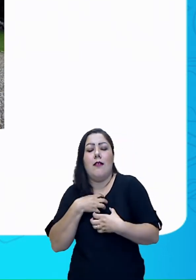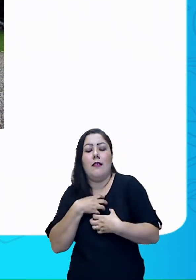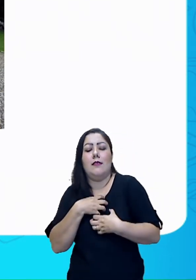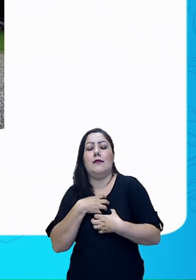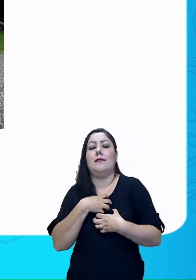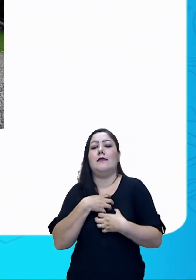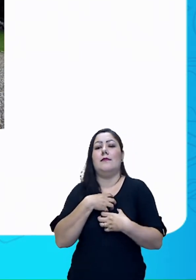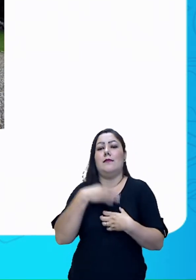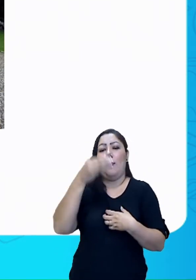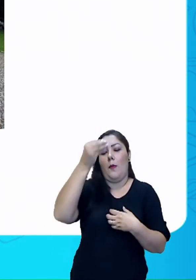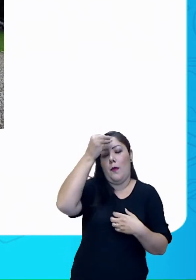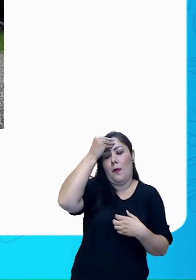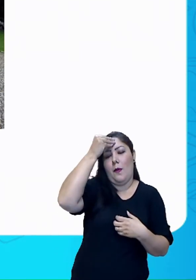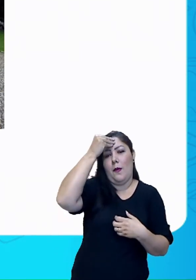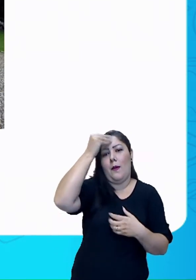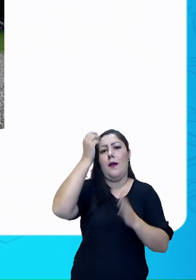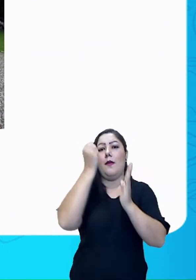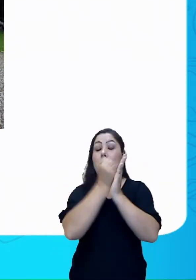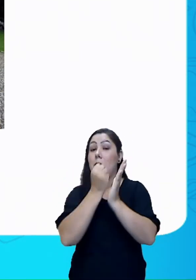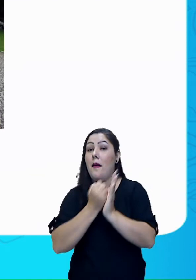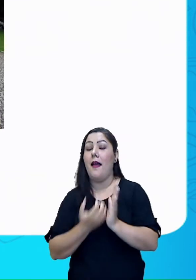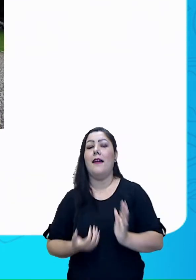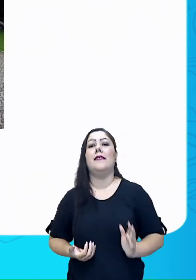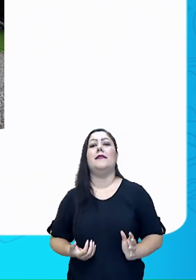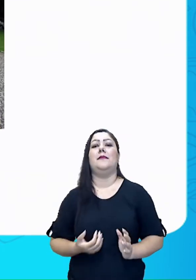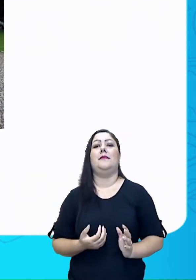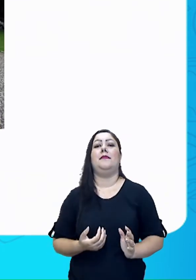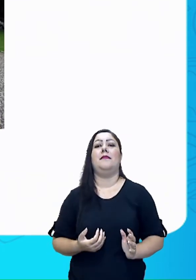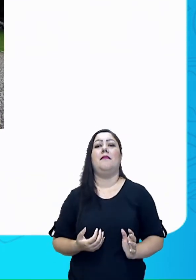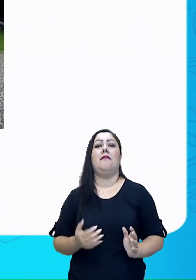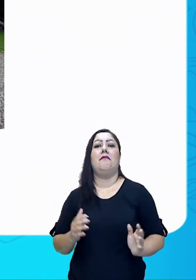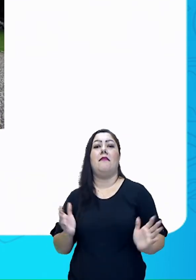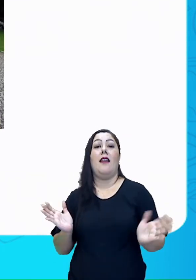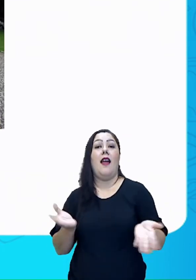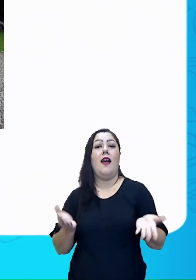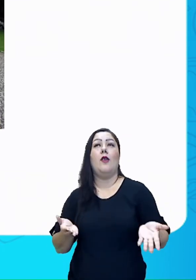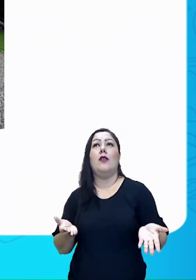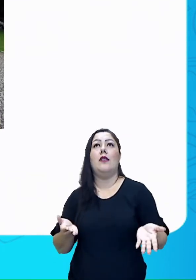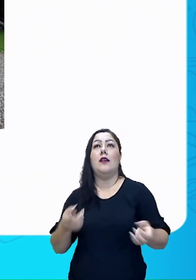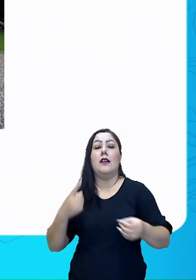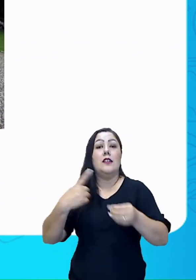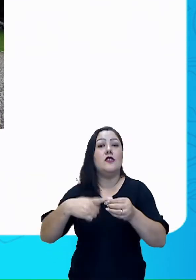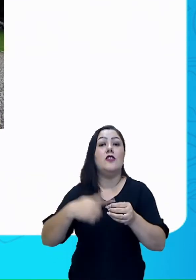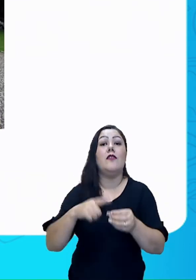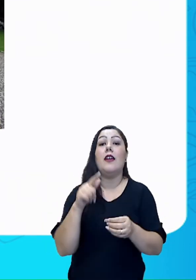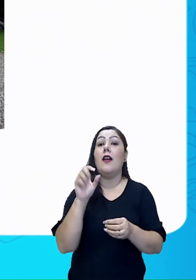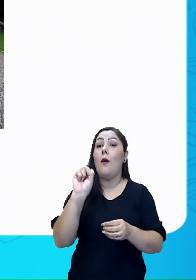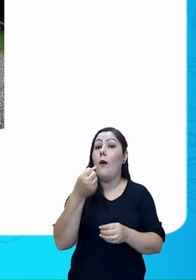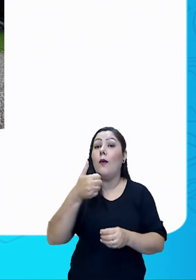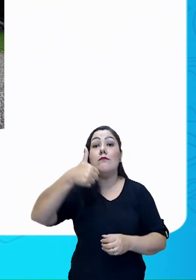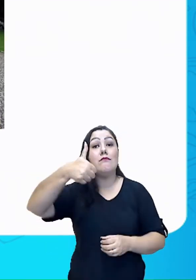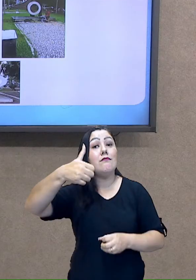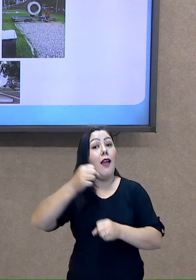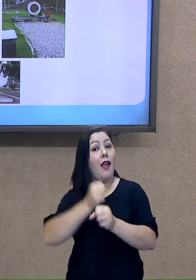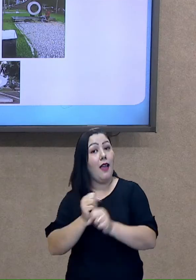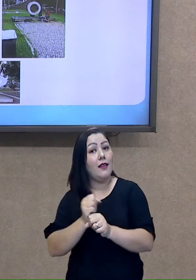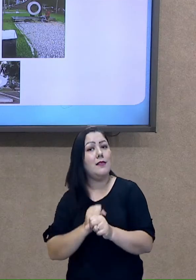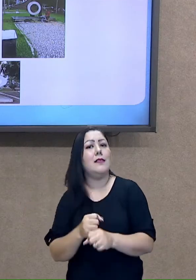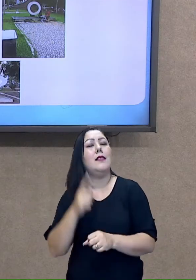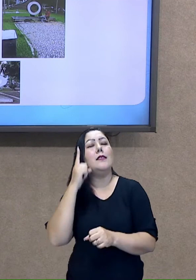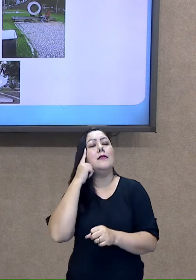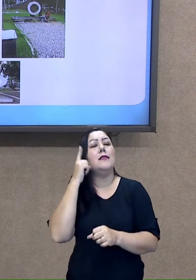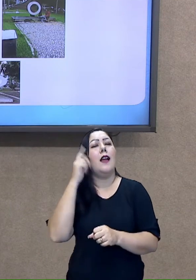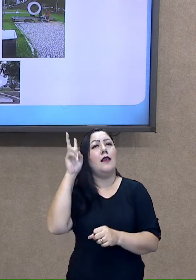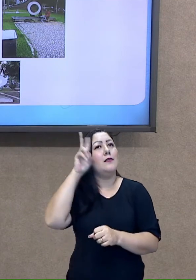nós agora, já com 81 anos de Governador Valadares, pudéssemos lembrar que houve